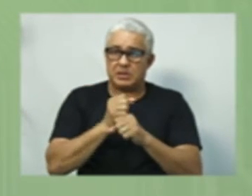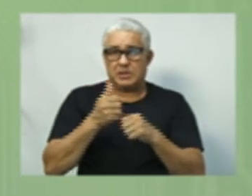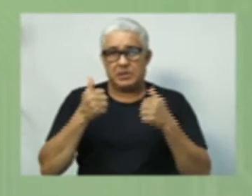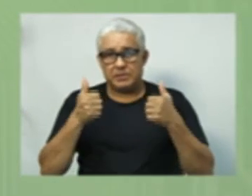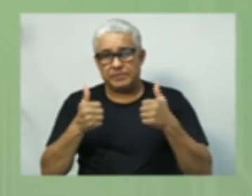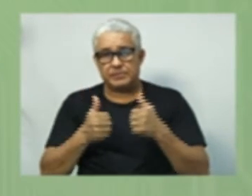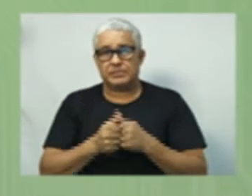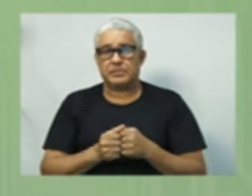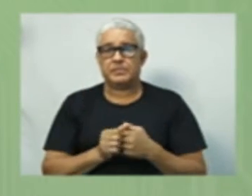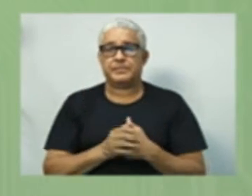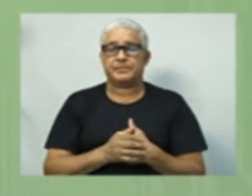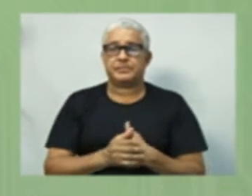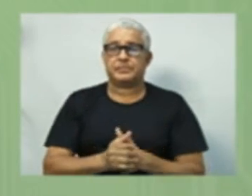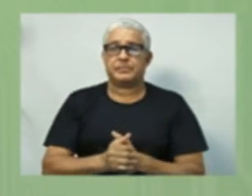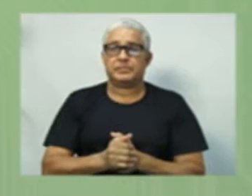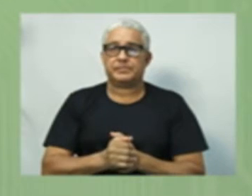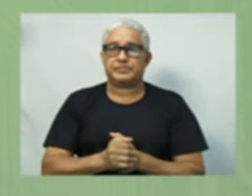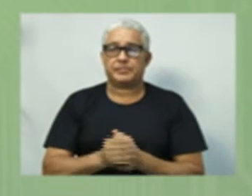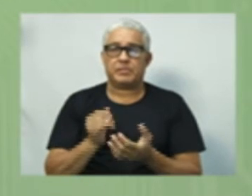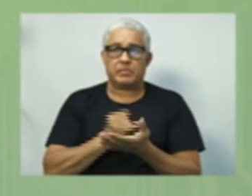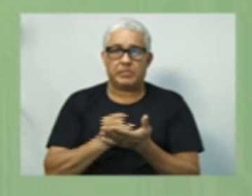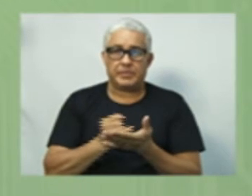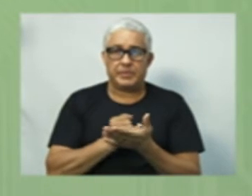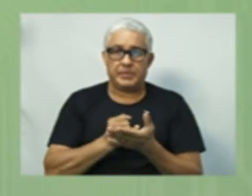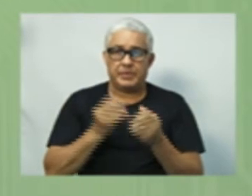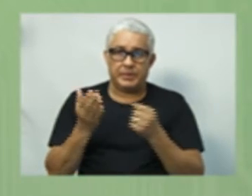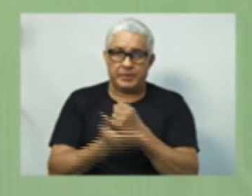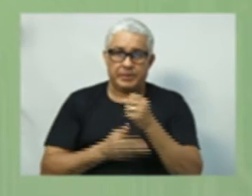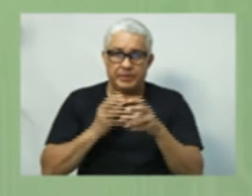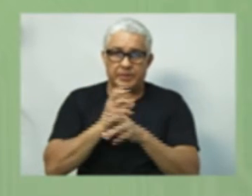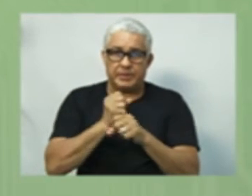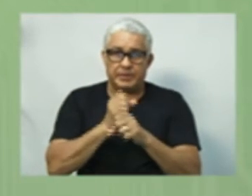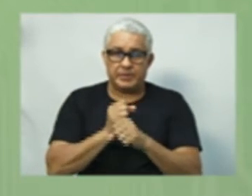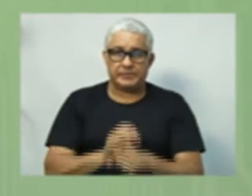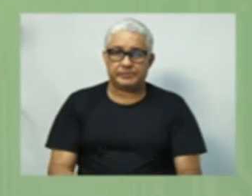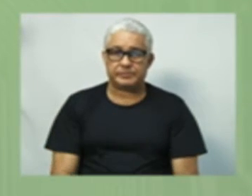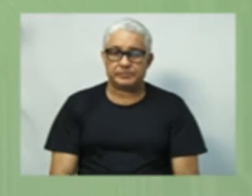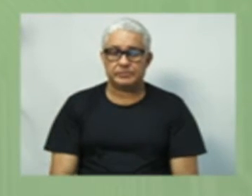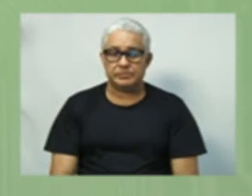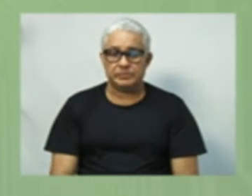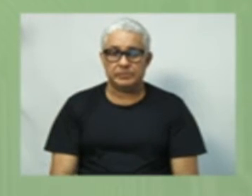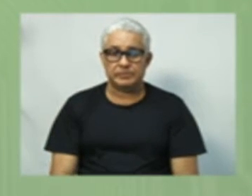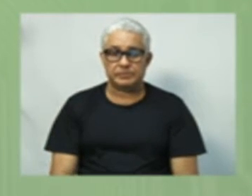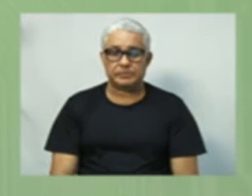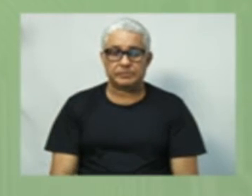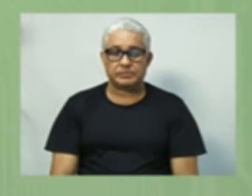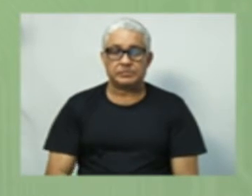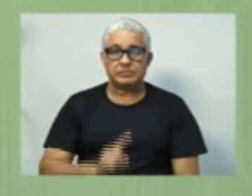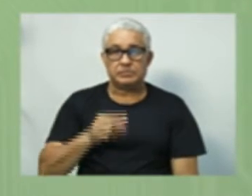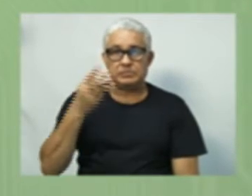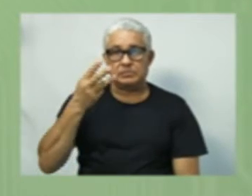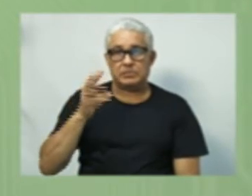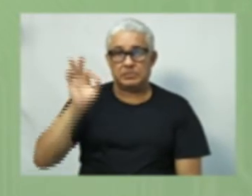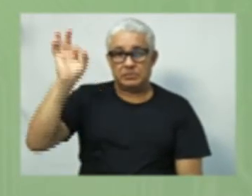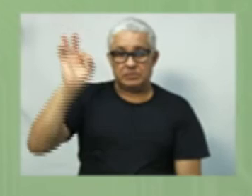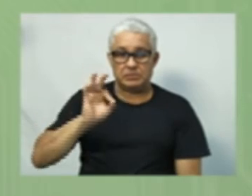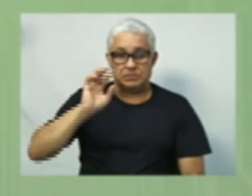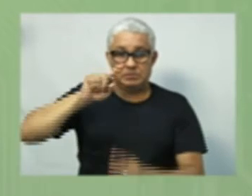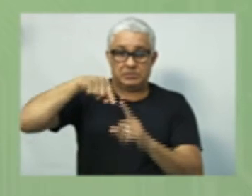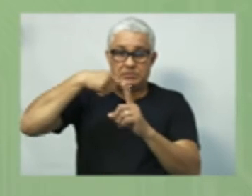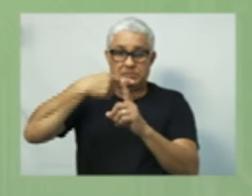Então, o imposto vai incidir sobre uma base de cálculo. Fica elevado para 3%. Opa,